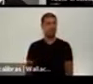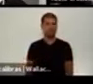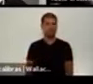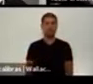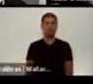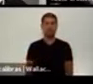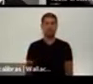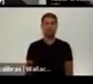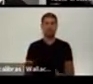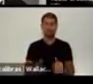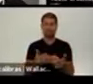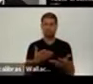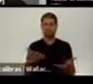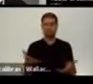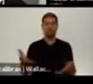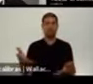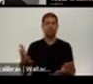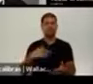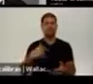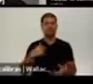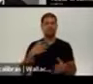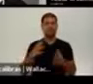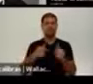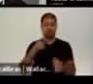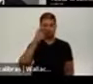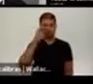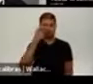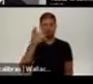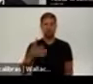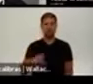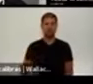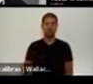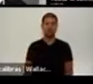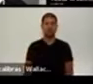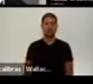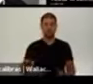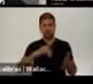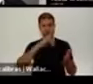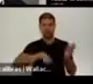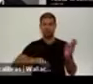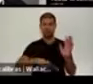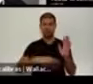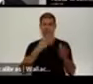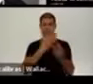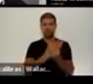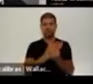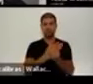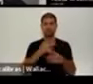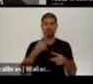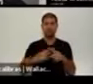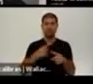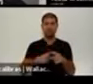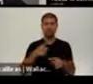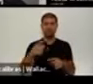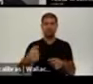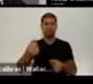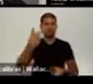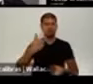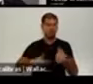Vossa Excelência traz aqui, eu vou pedir vista dos autos, até porque, pelo que a senhora traz